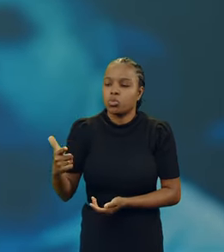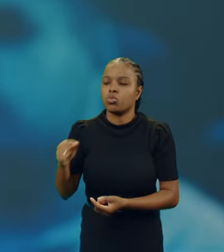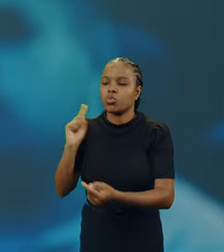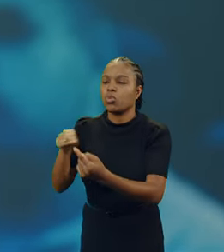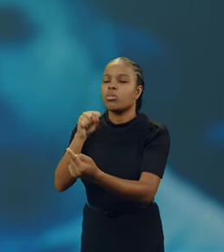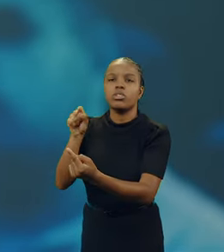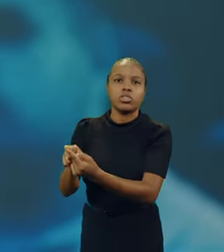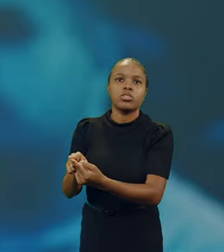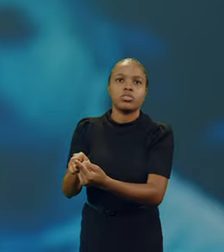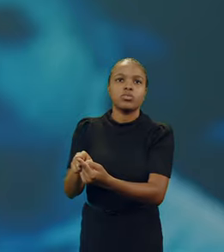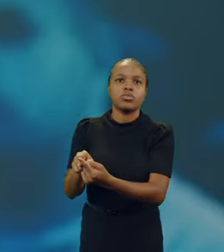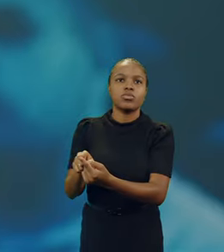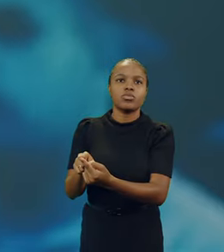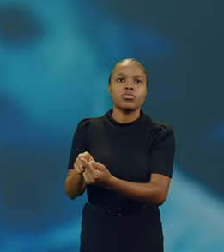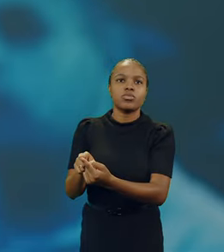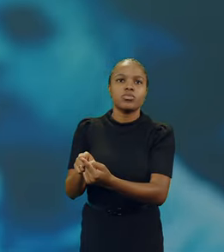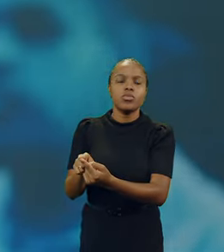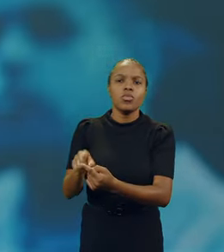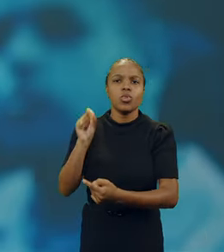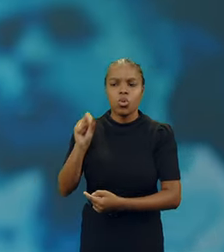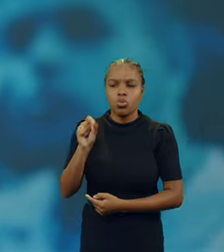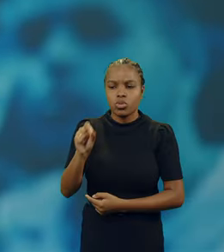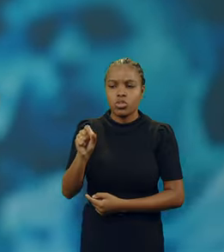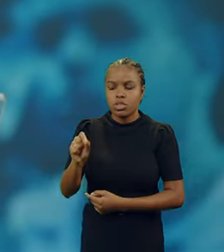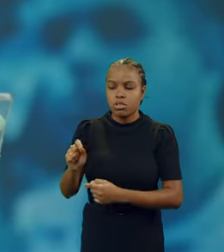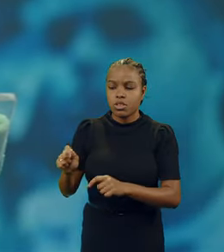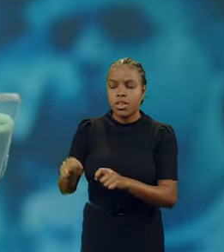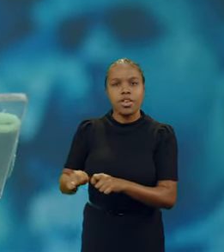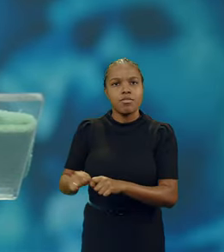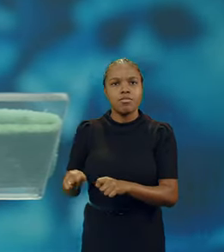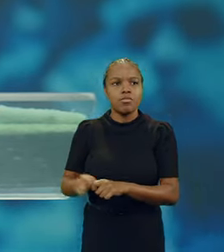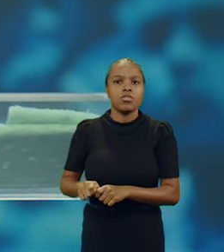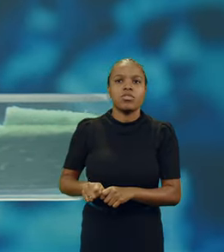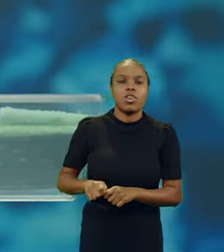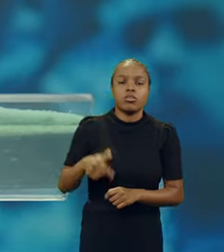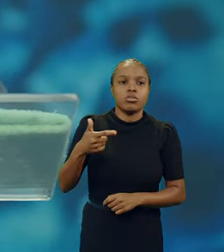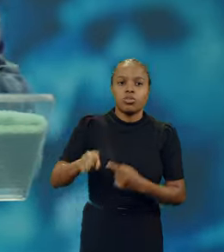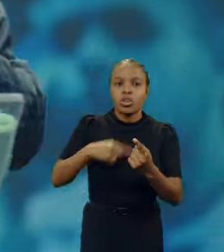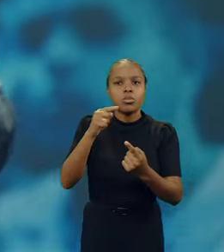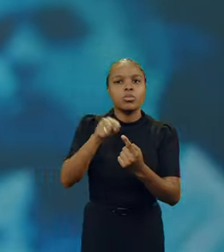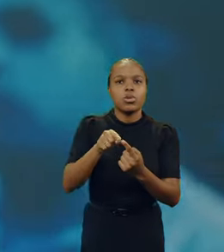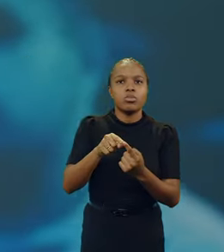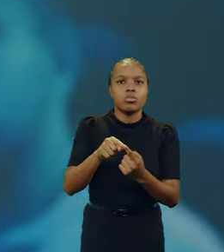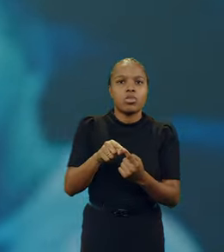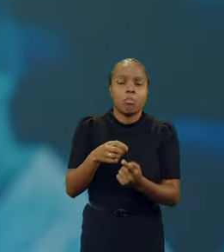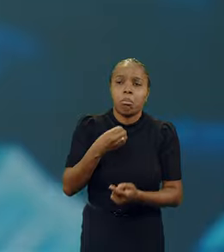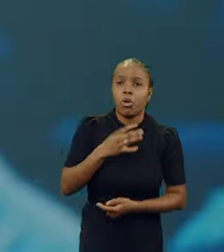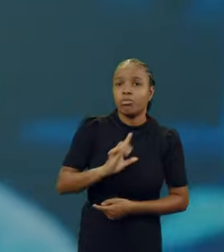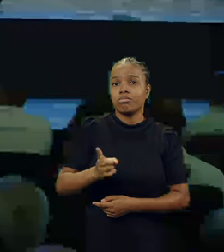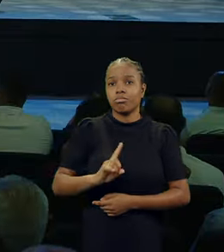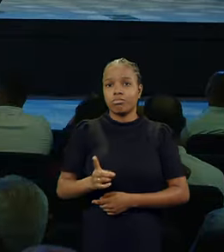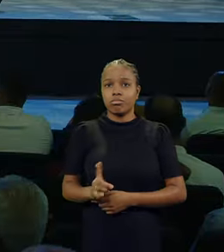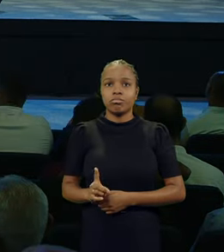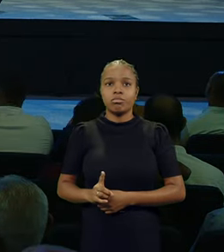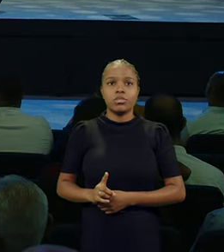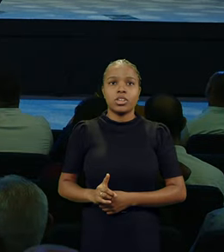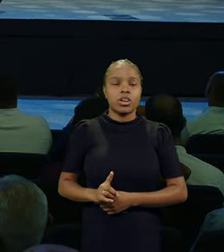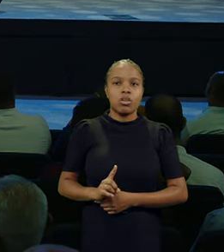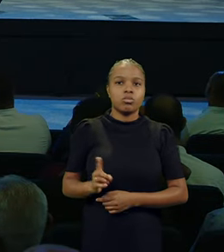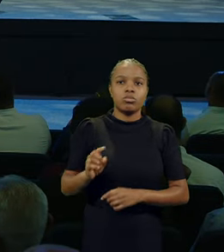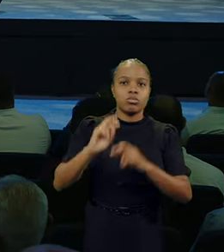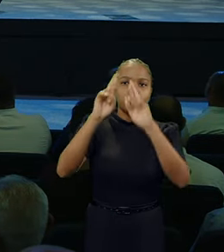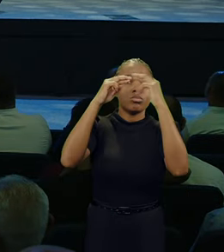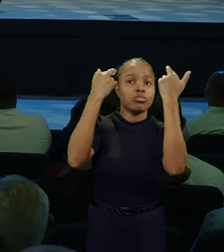propósito. O que é gerado sem propósito não serve para o reino, porque é gerado segundo a carne, e o